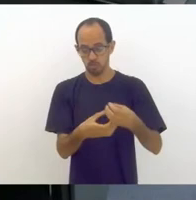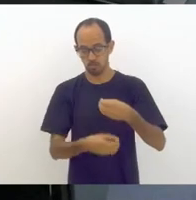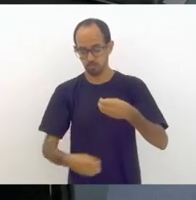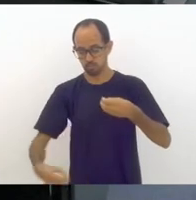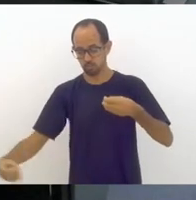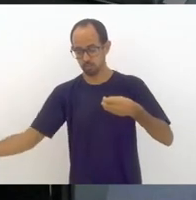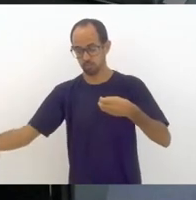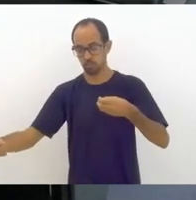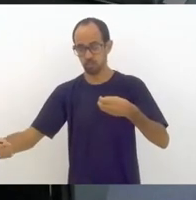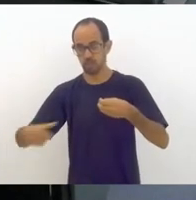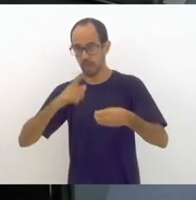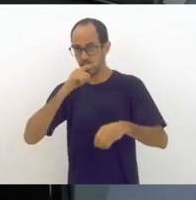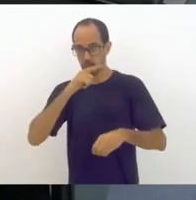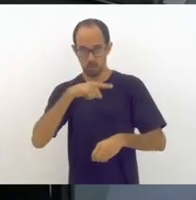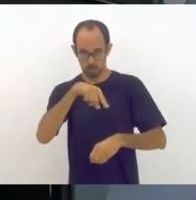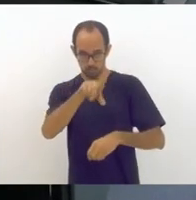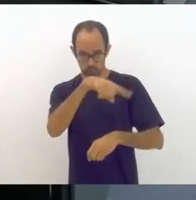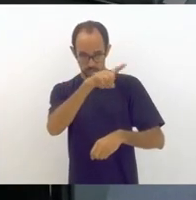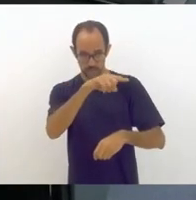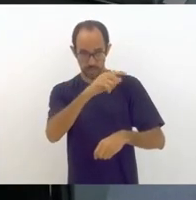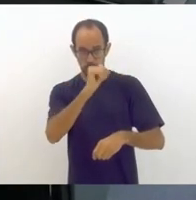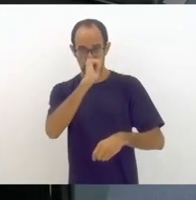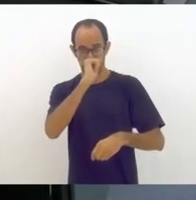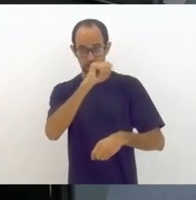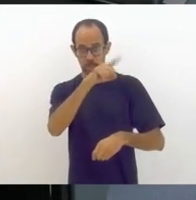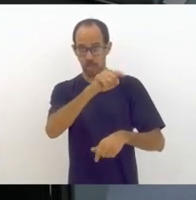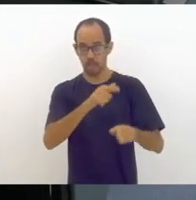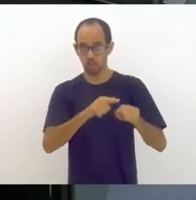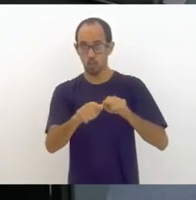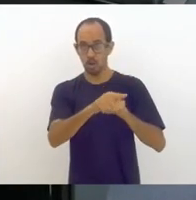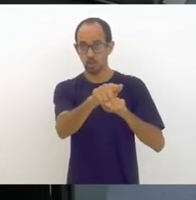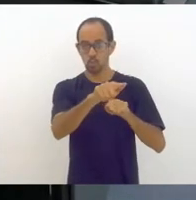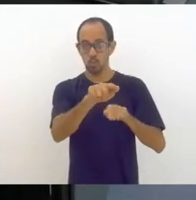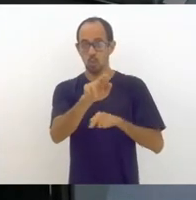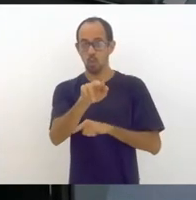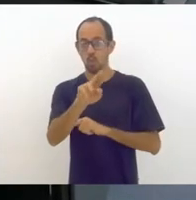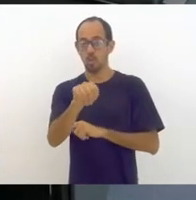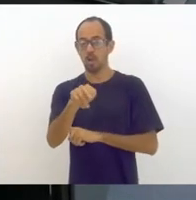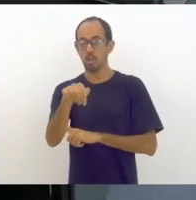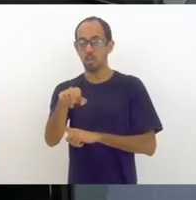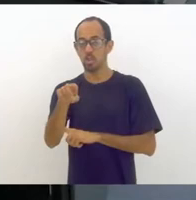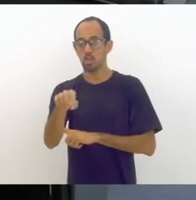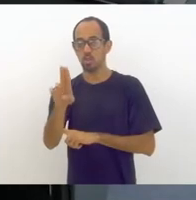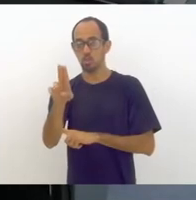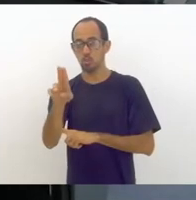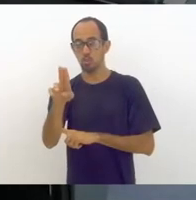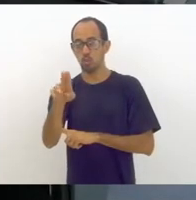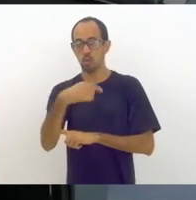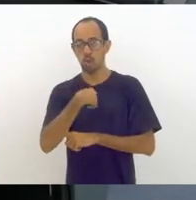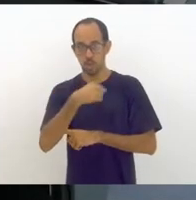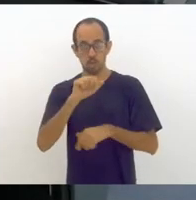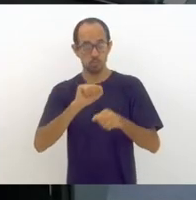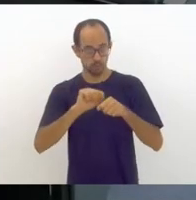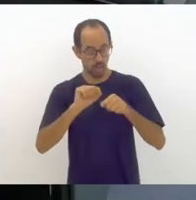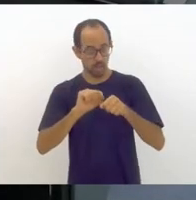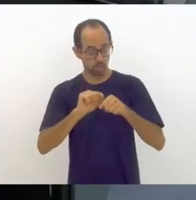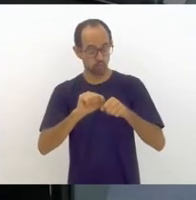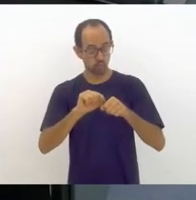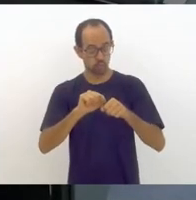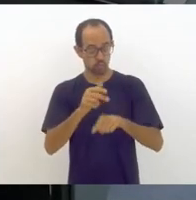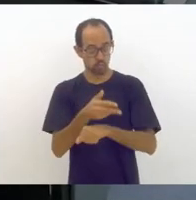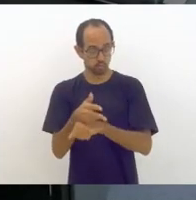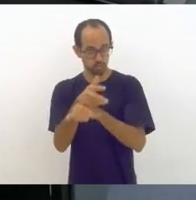A água que vocês bebem, que nós bebemos, sai do Guandu. Eu faço matéria ali, e o Ministério Público está empenhado também em tentar mudar isso, a